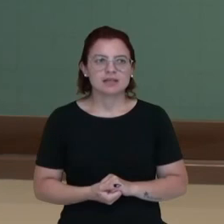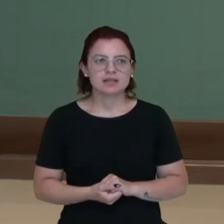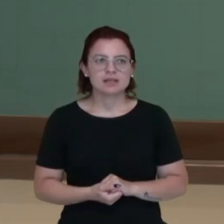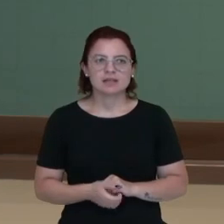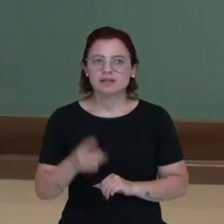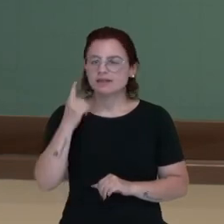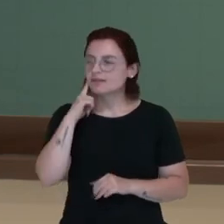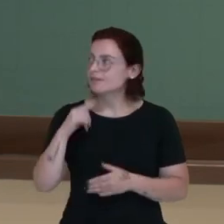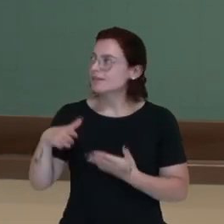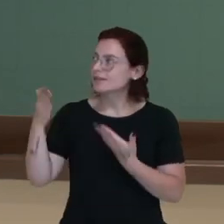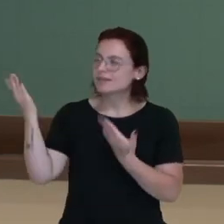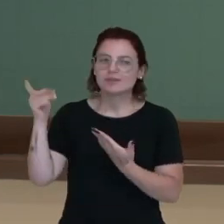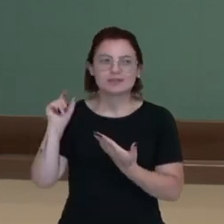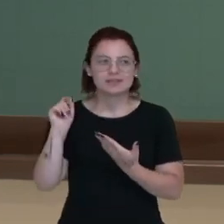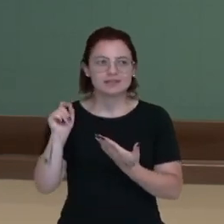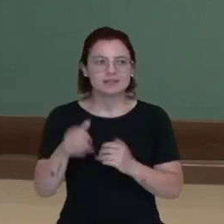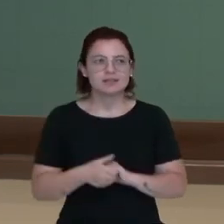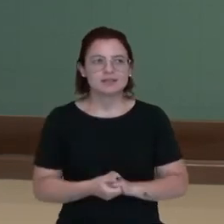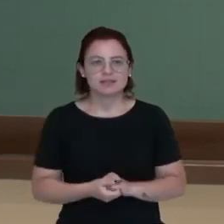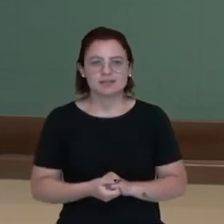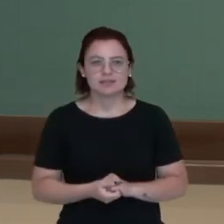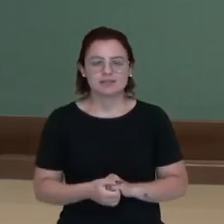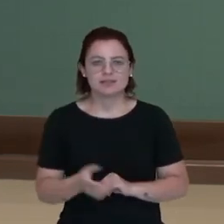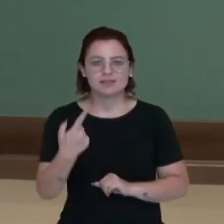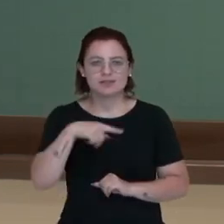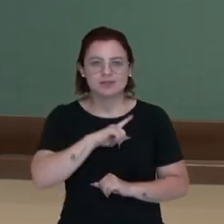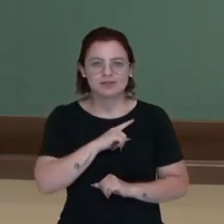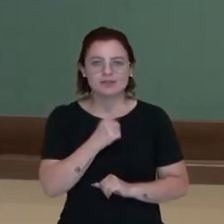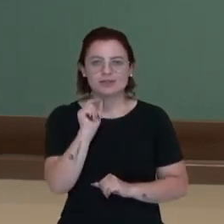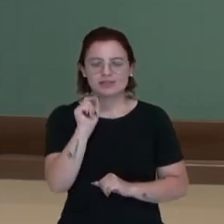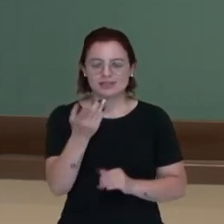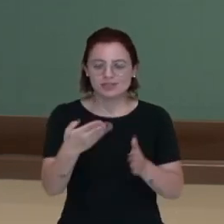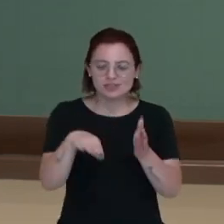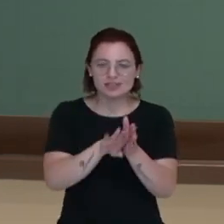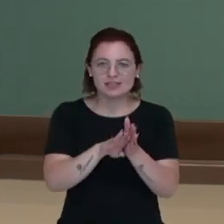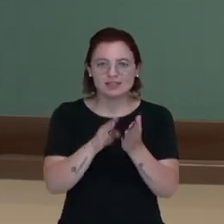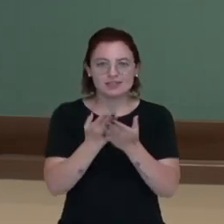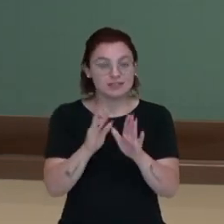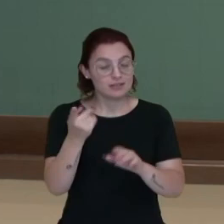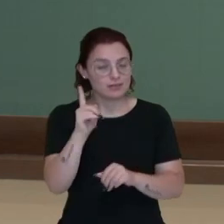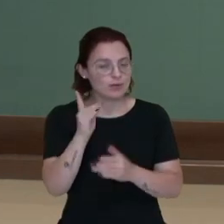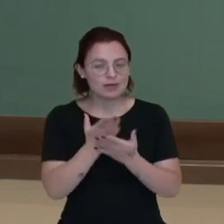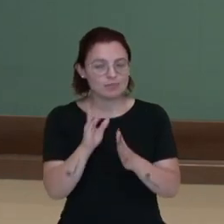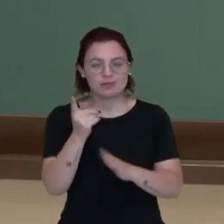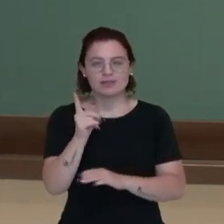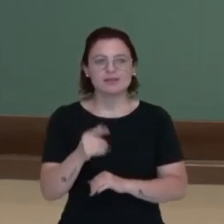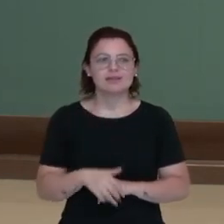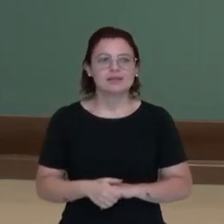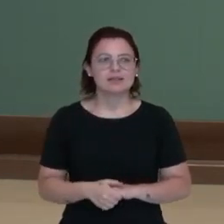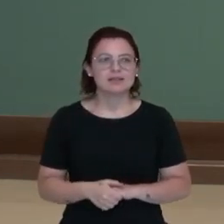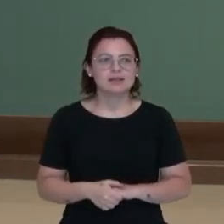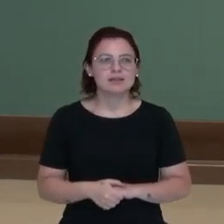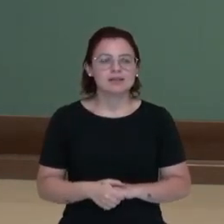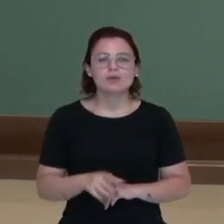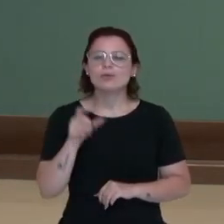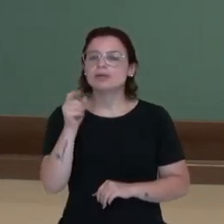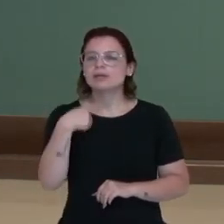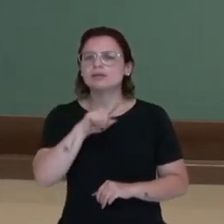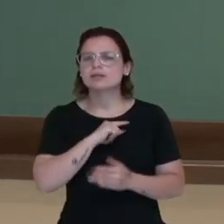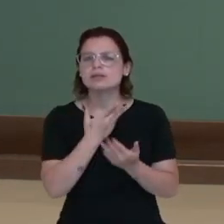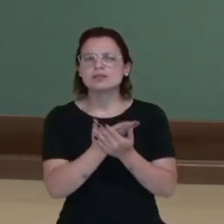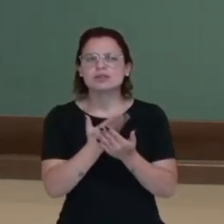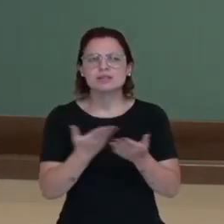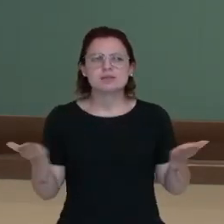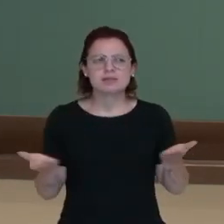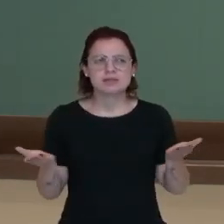professor, esse slide indica que nós estamos chegando no fim, não acabou ainda, tá? Olha, o que nós estudamos